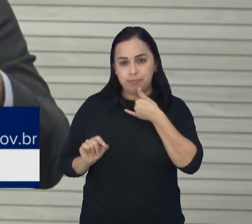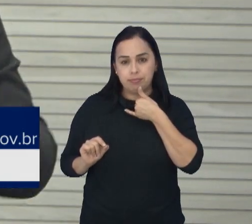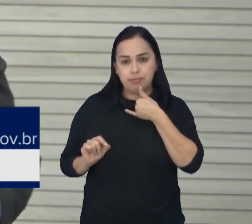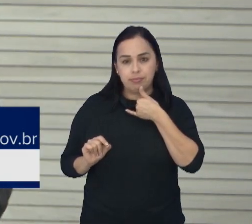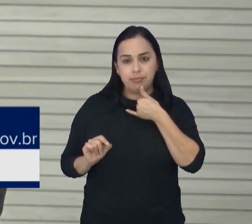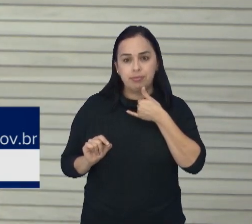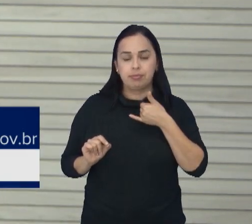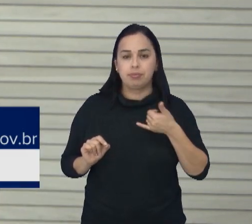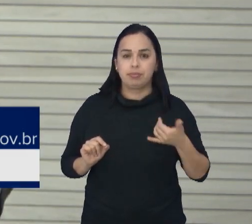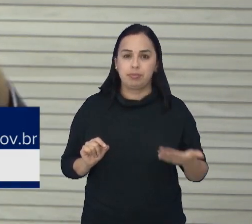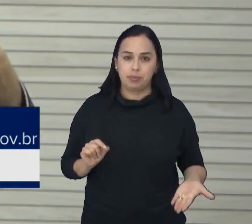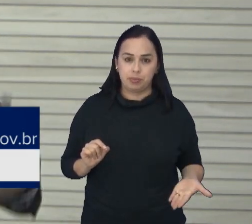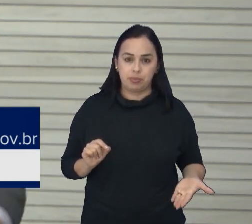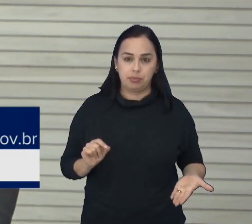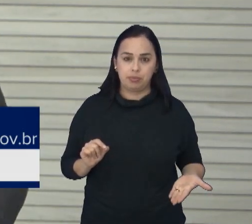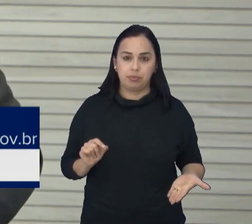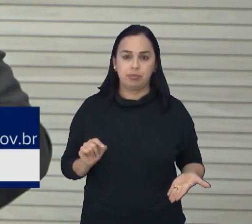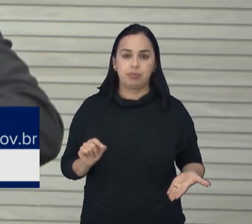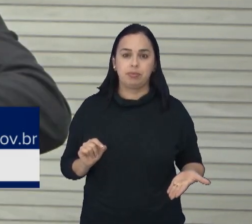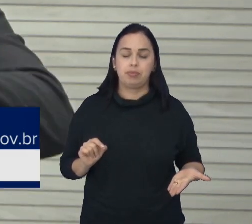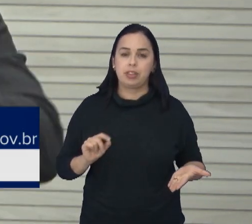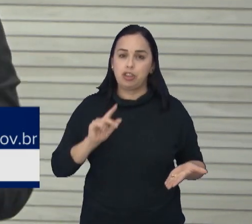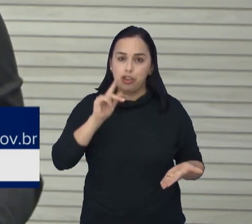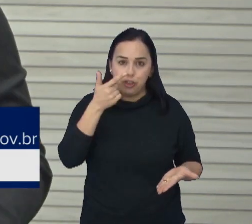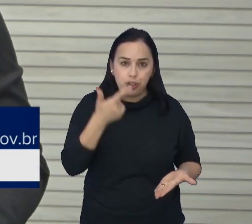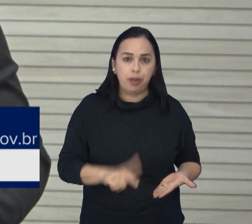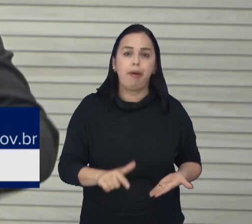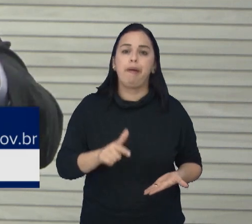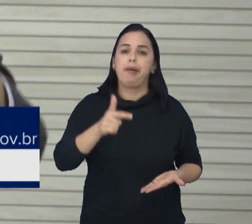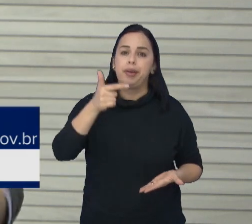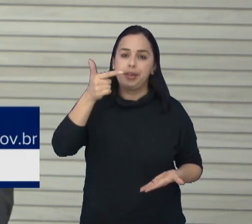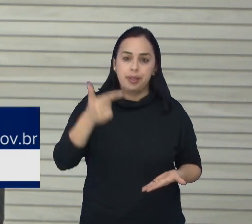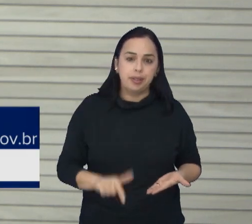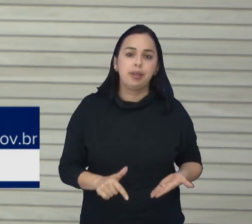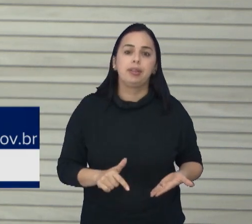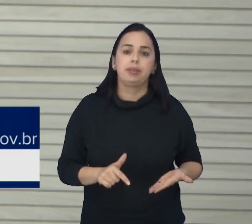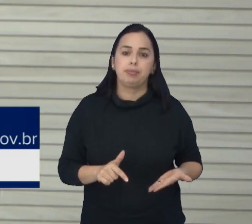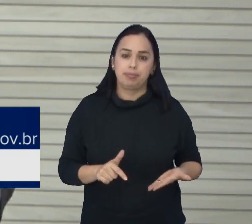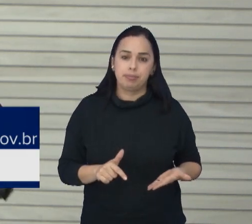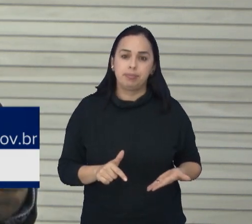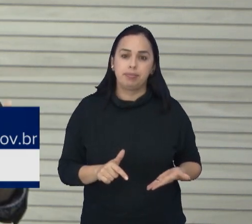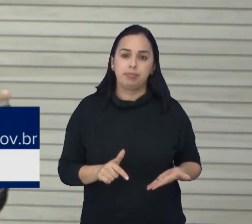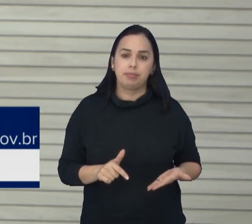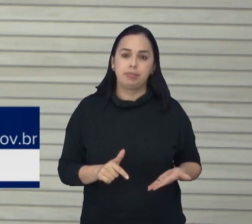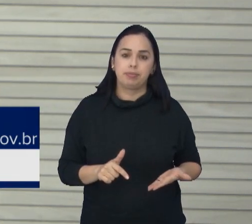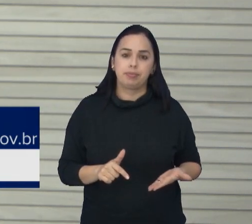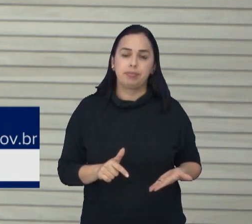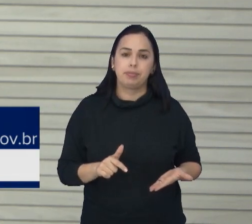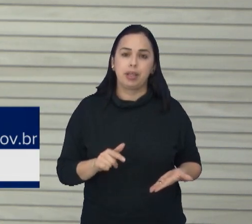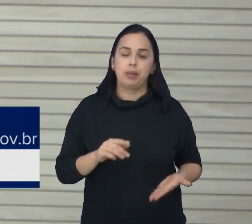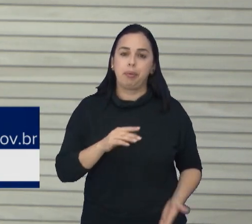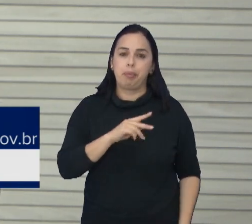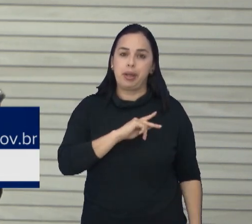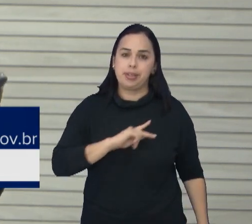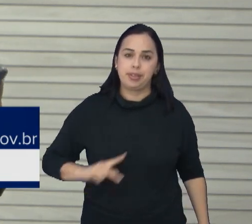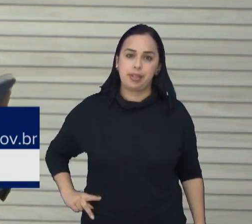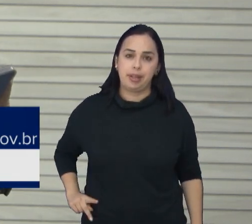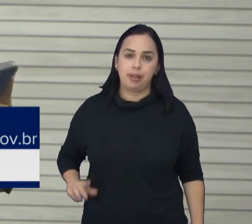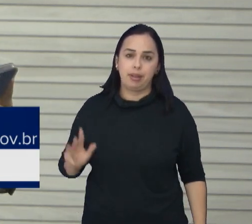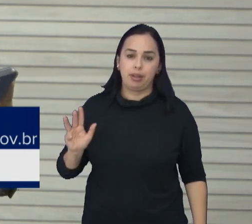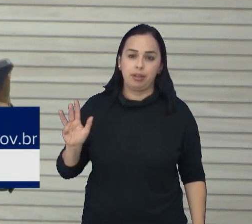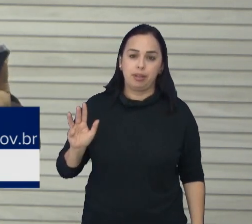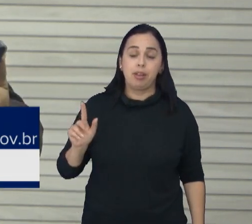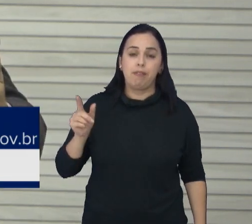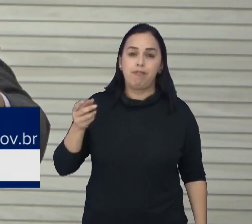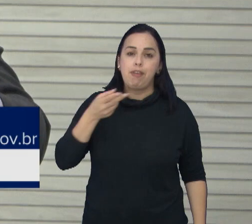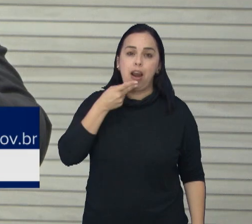uma fala desordenada, mais uma fala esdrúxula do presidente da República em dizer